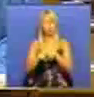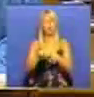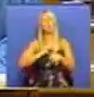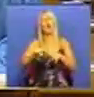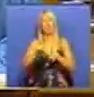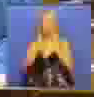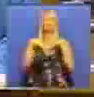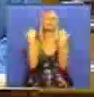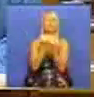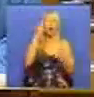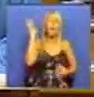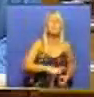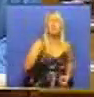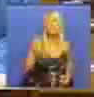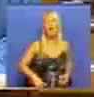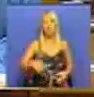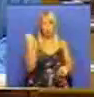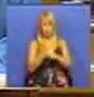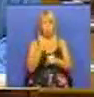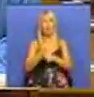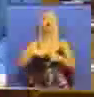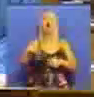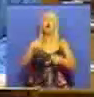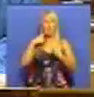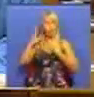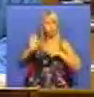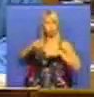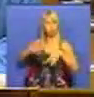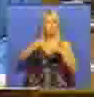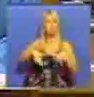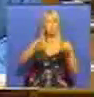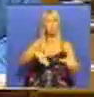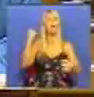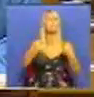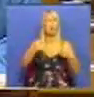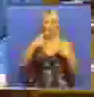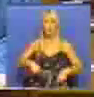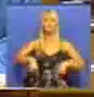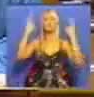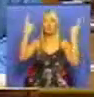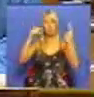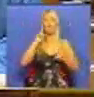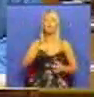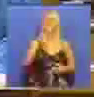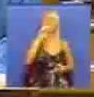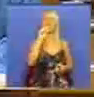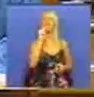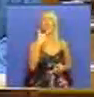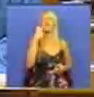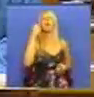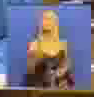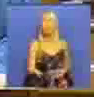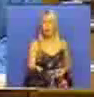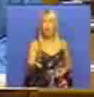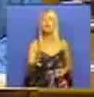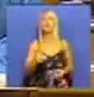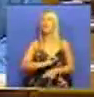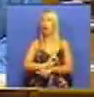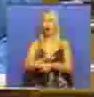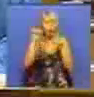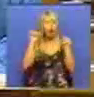trabalhadores se irão manifestar amanhã numa manifestação convocada pela CGTP, e que desde já merece o apoio